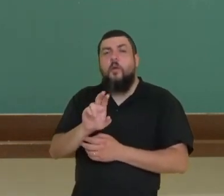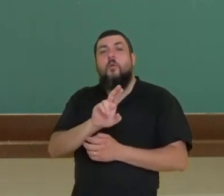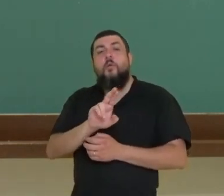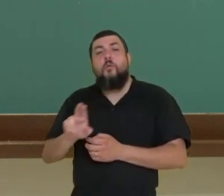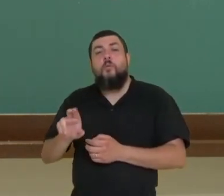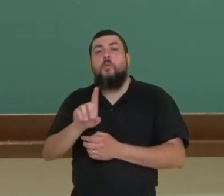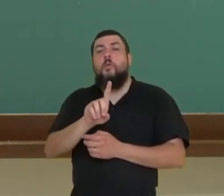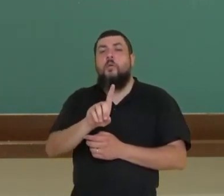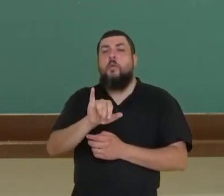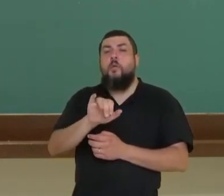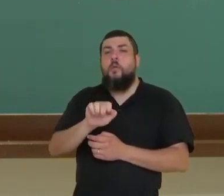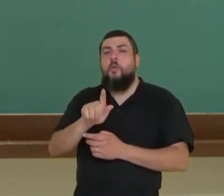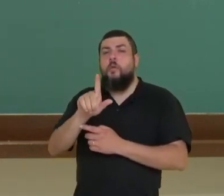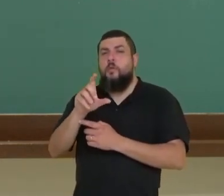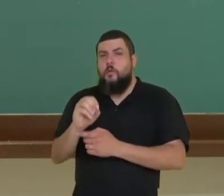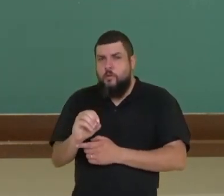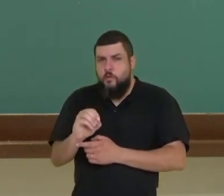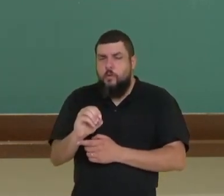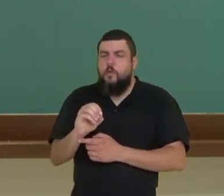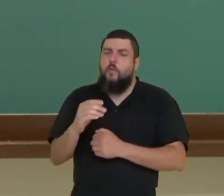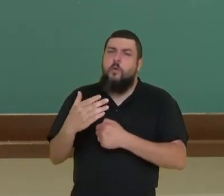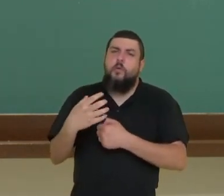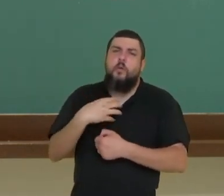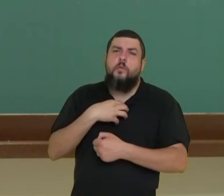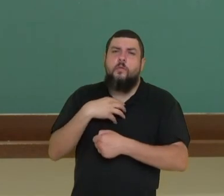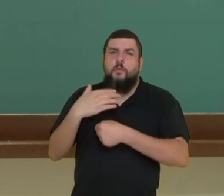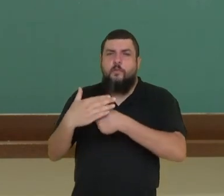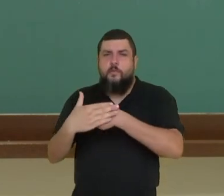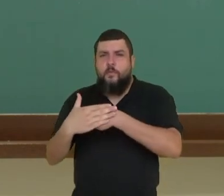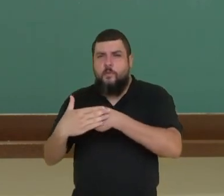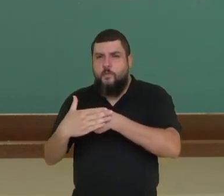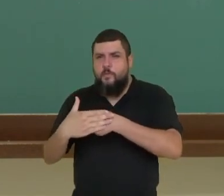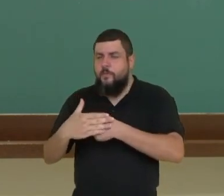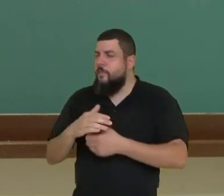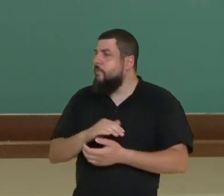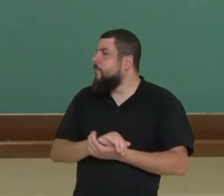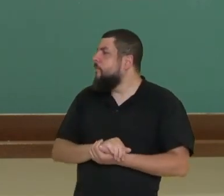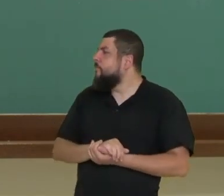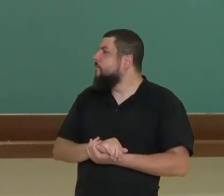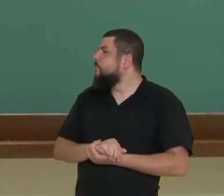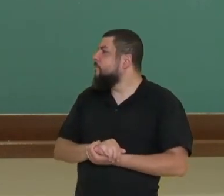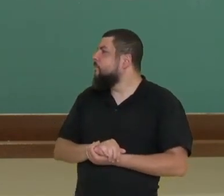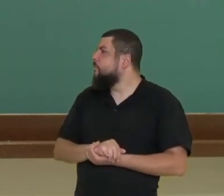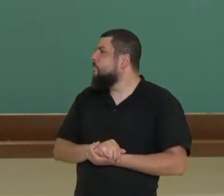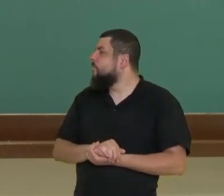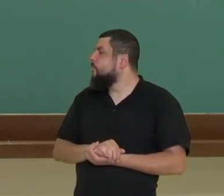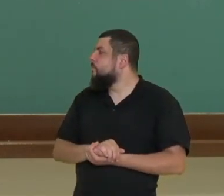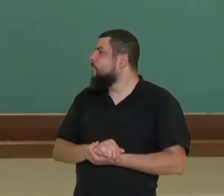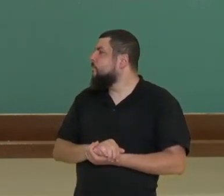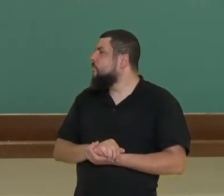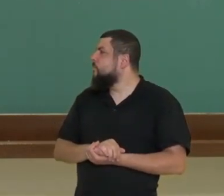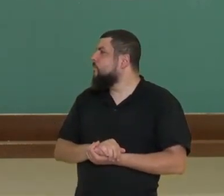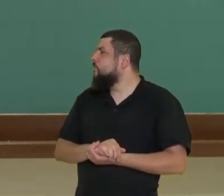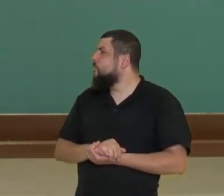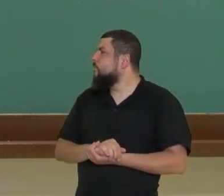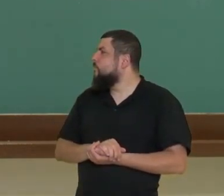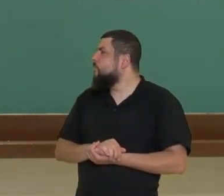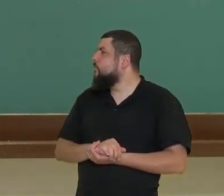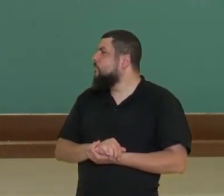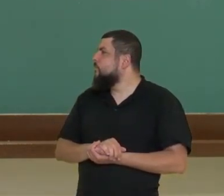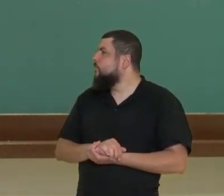a regalarle um livro e um avioncito a pilhas. Um